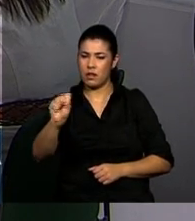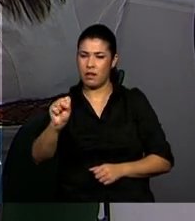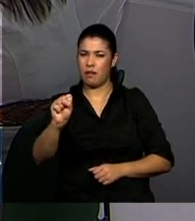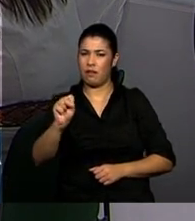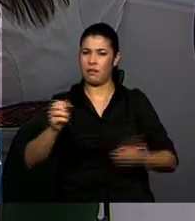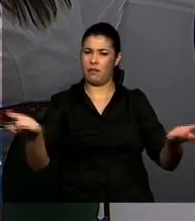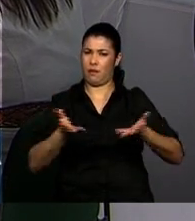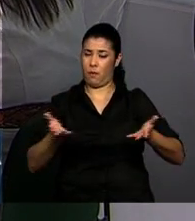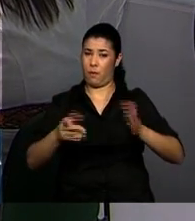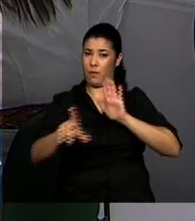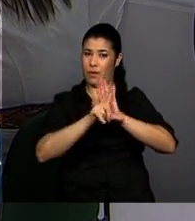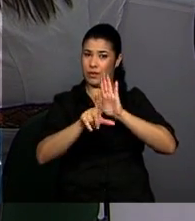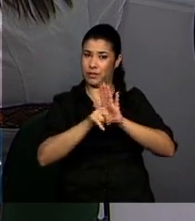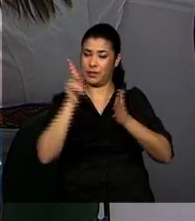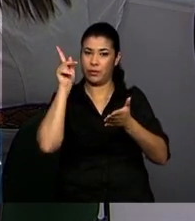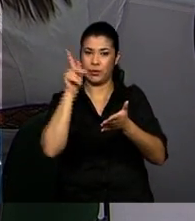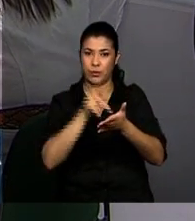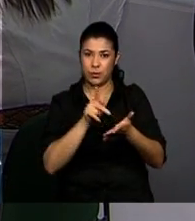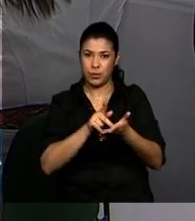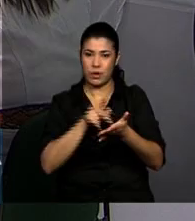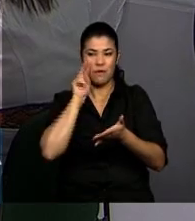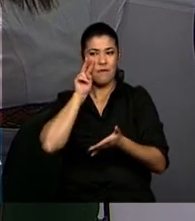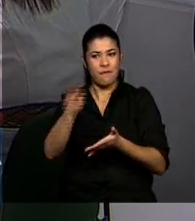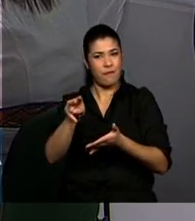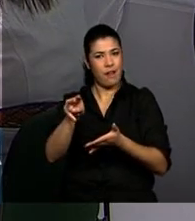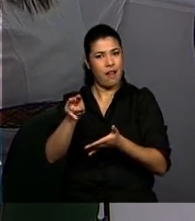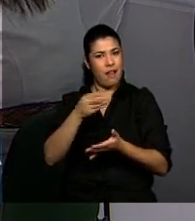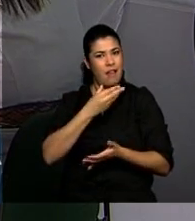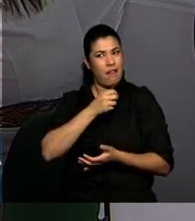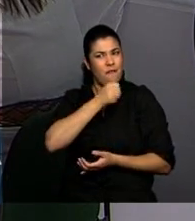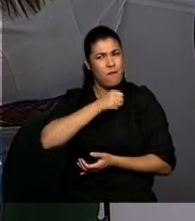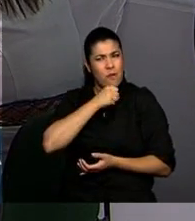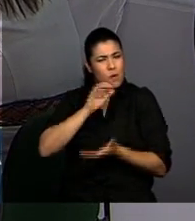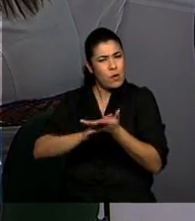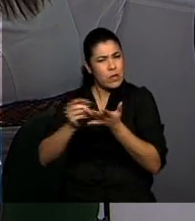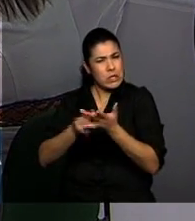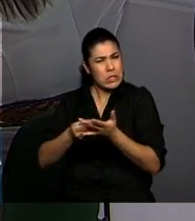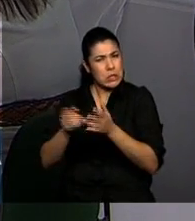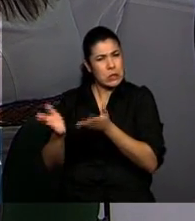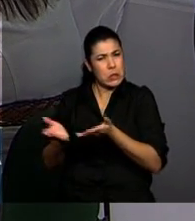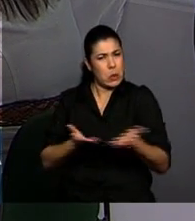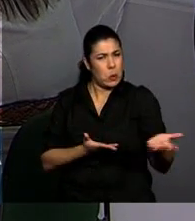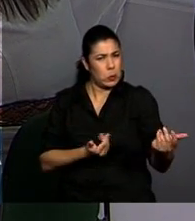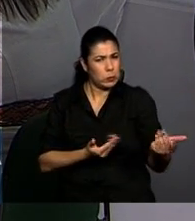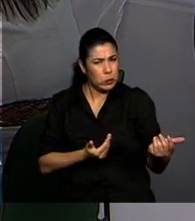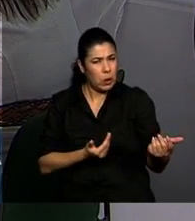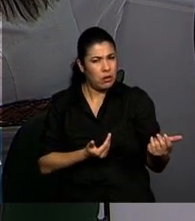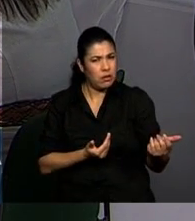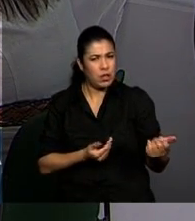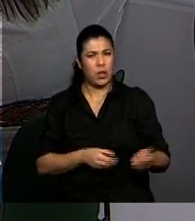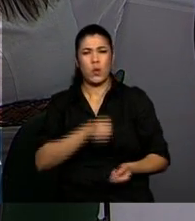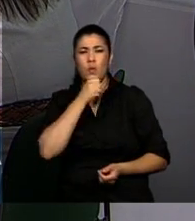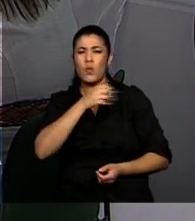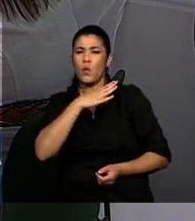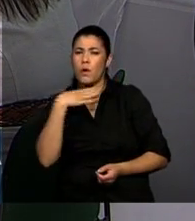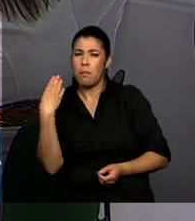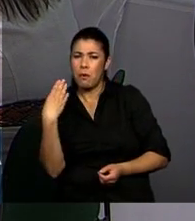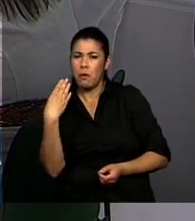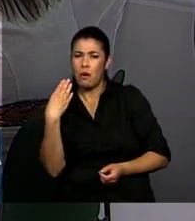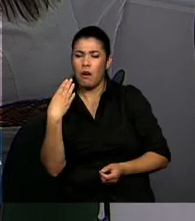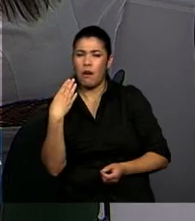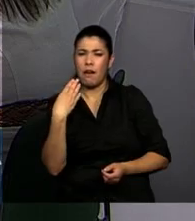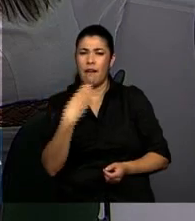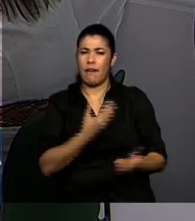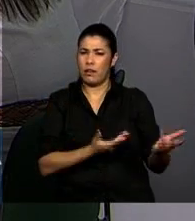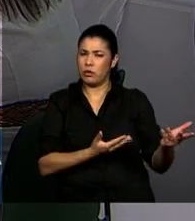eh a partir desta situação passam a ter uma pensão vitalícia por 60 anos pagos pelo povo